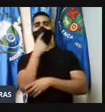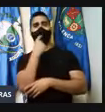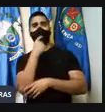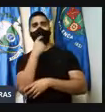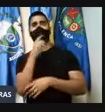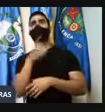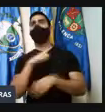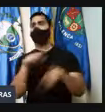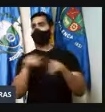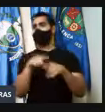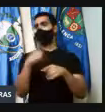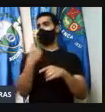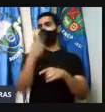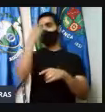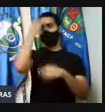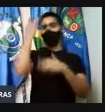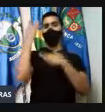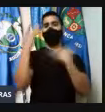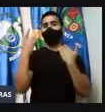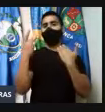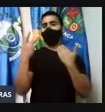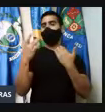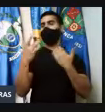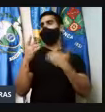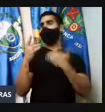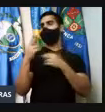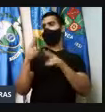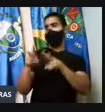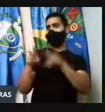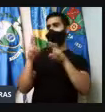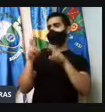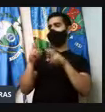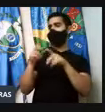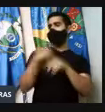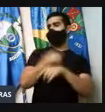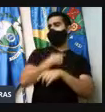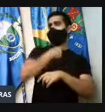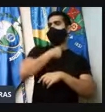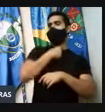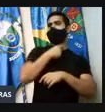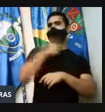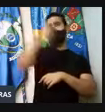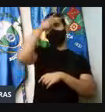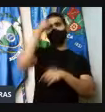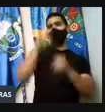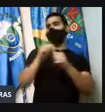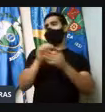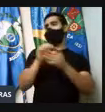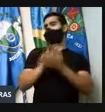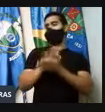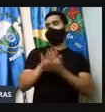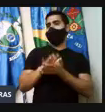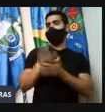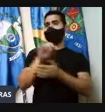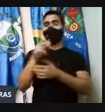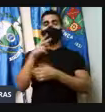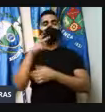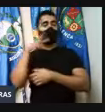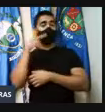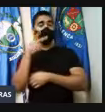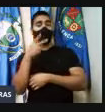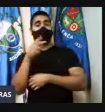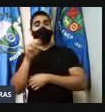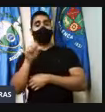essa semana e a gente não vê o Poder Executivo realmente atuando com nada. Então, assim, se o vereador Saulo